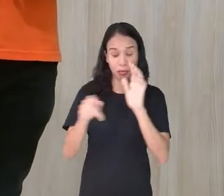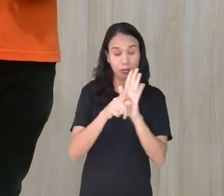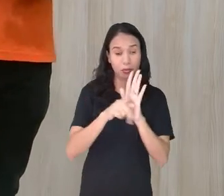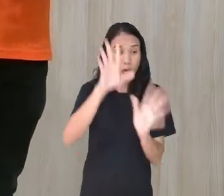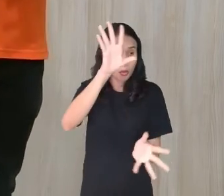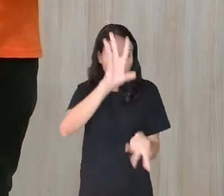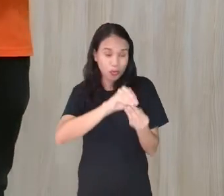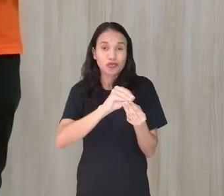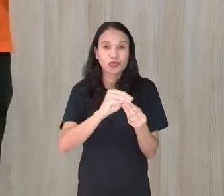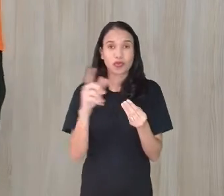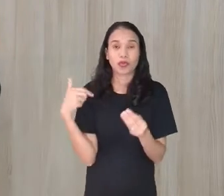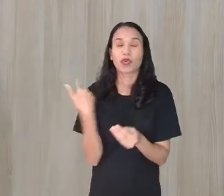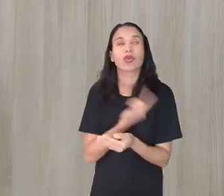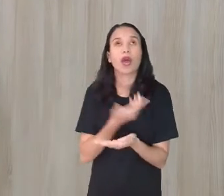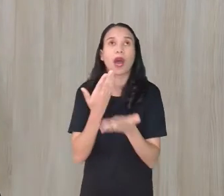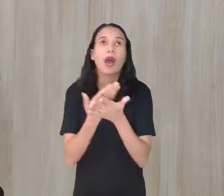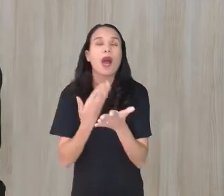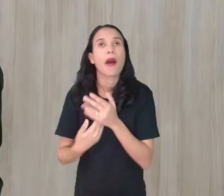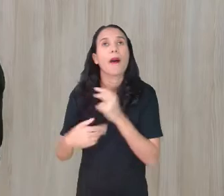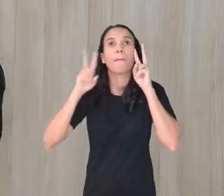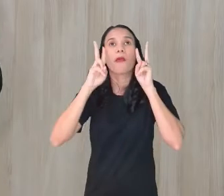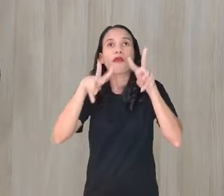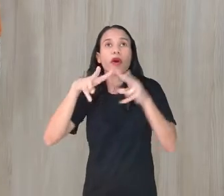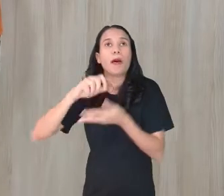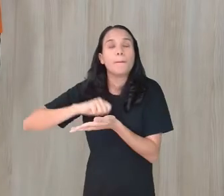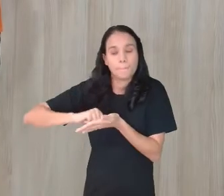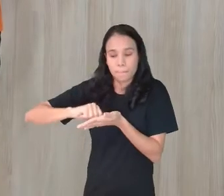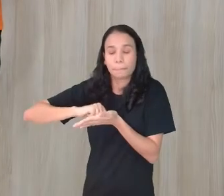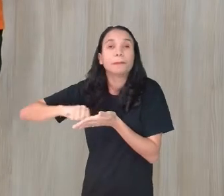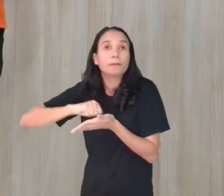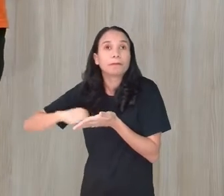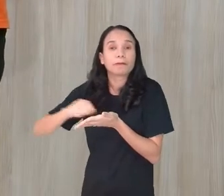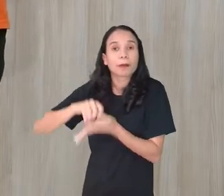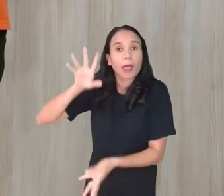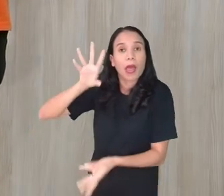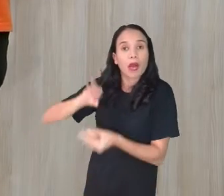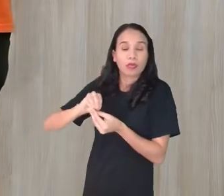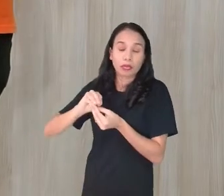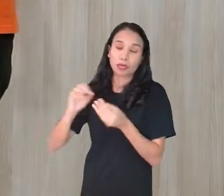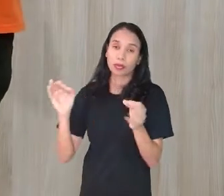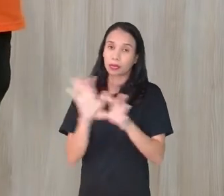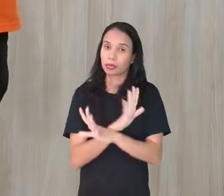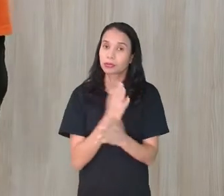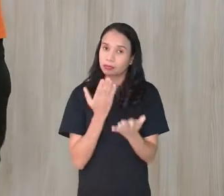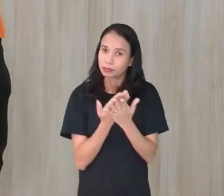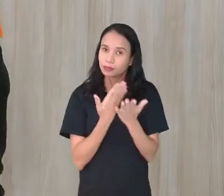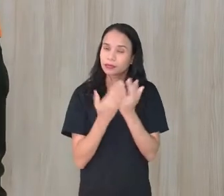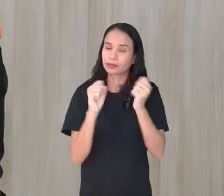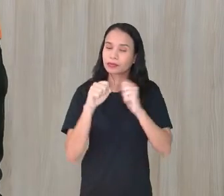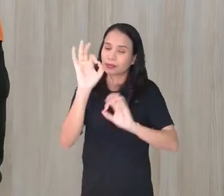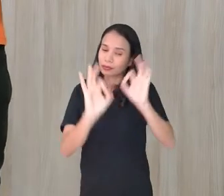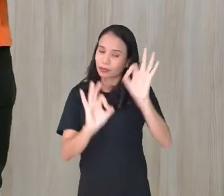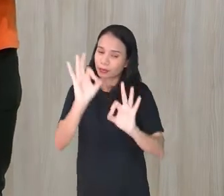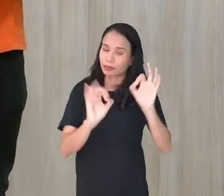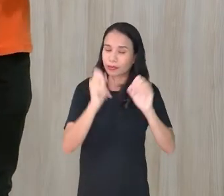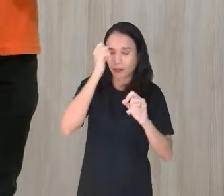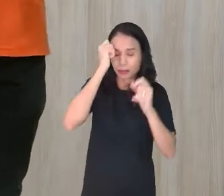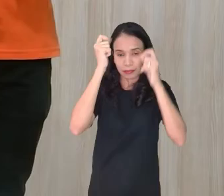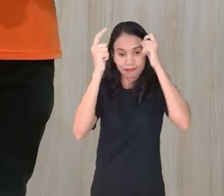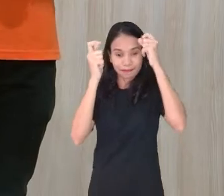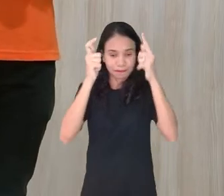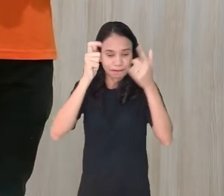rascunho. Enquanto acontece a aula, você vai fazendo alguns rascunhos e depois, quando terminar a aula, você organiza aí seu